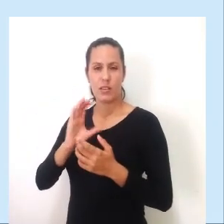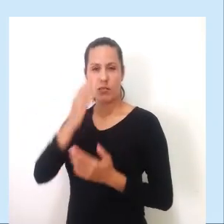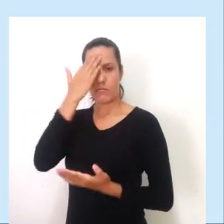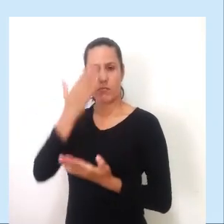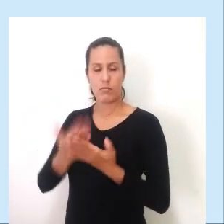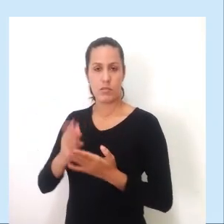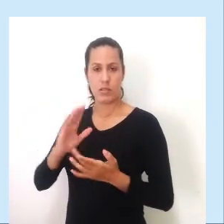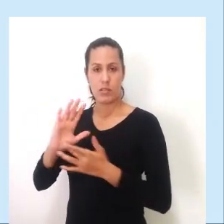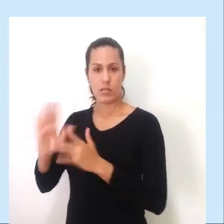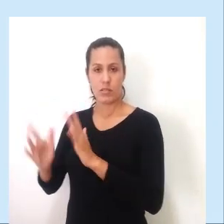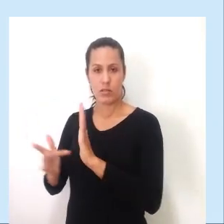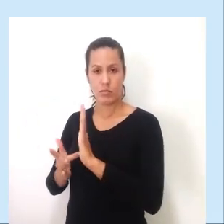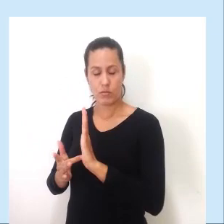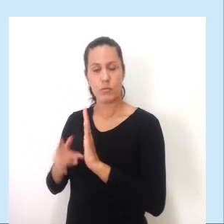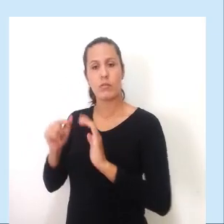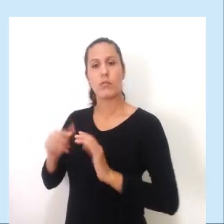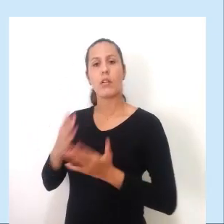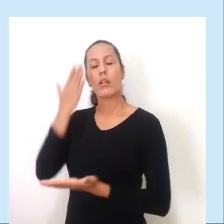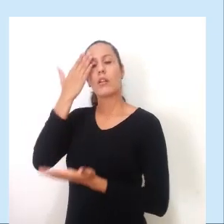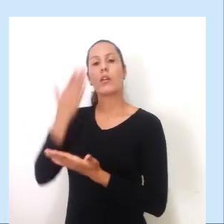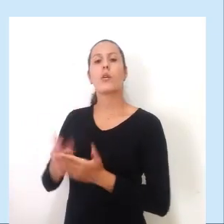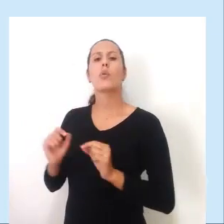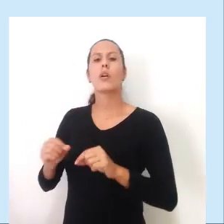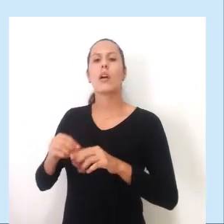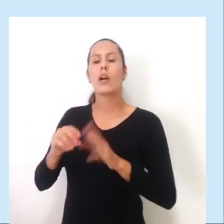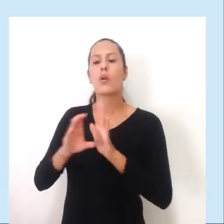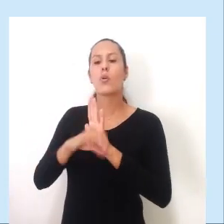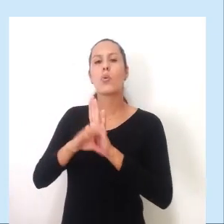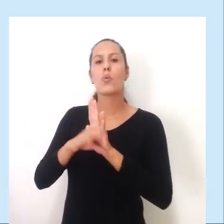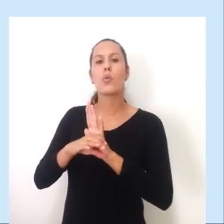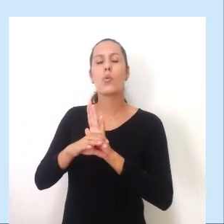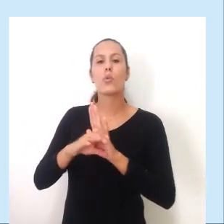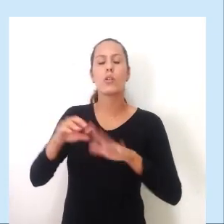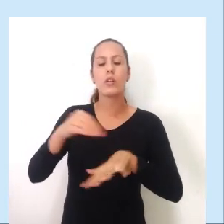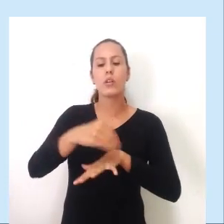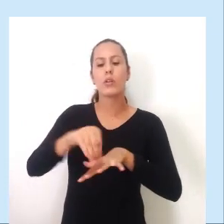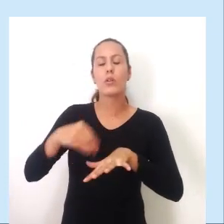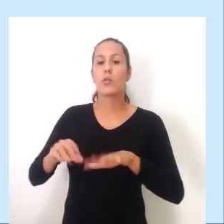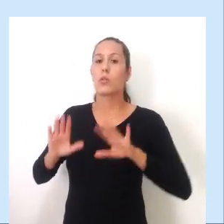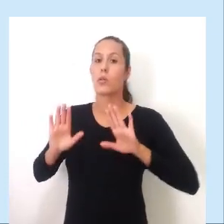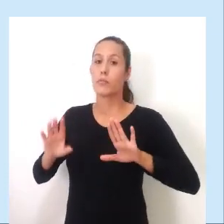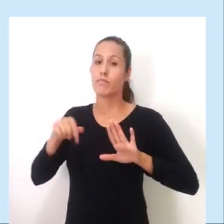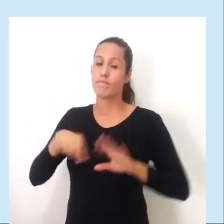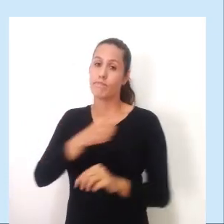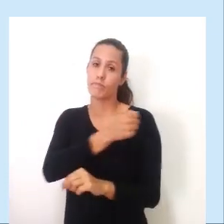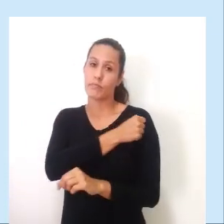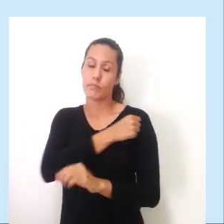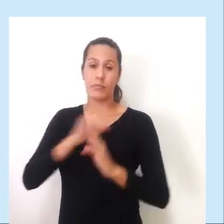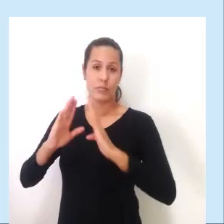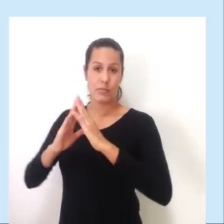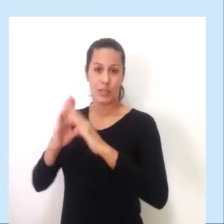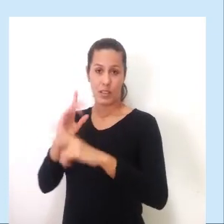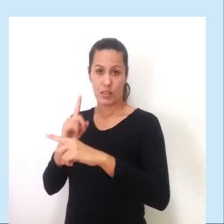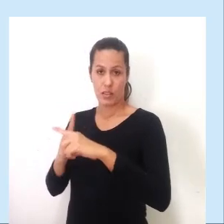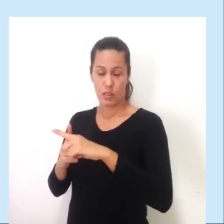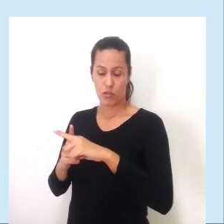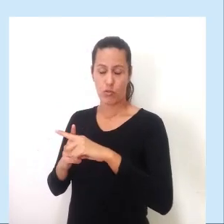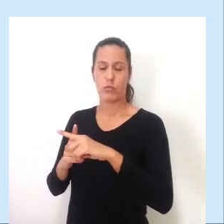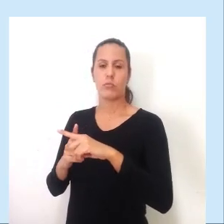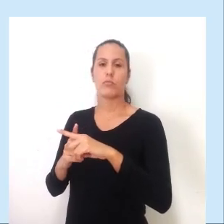uma definição para o que seria fósseis. Por incrível que pareça, meninos, a igreja